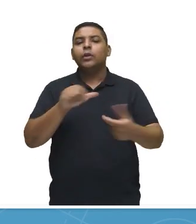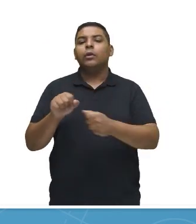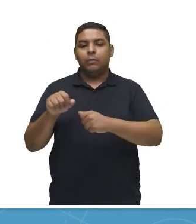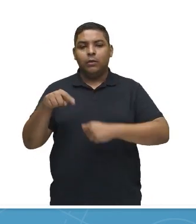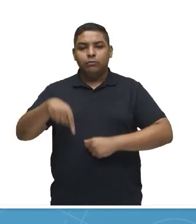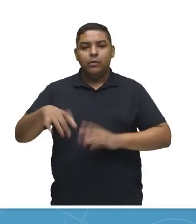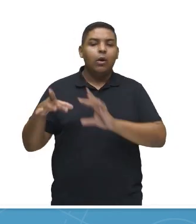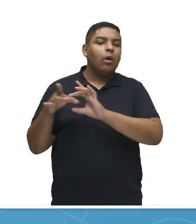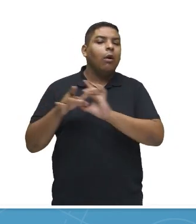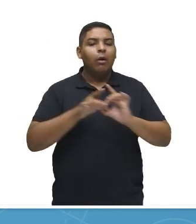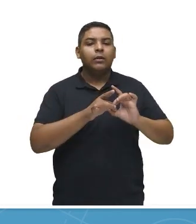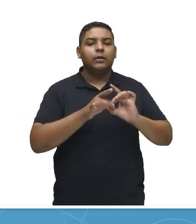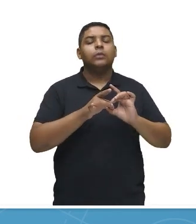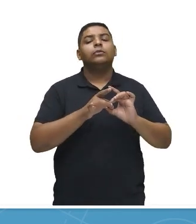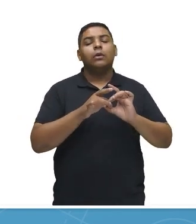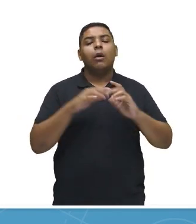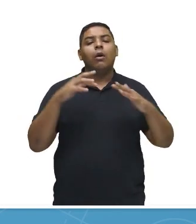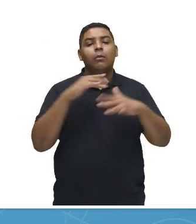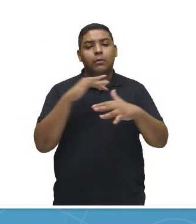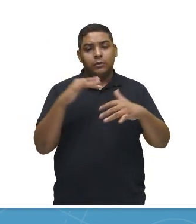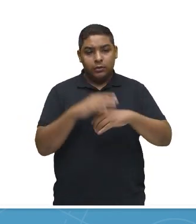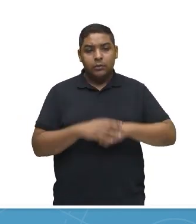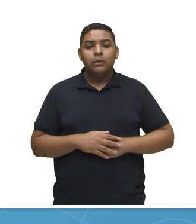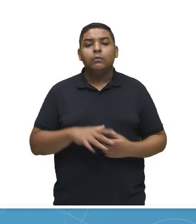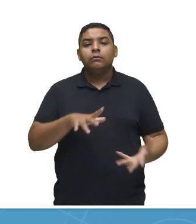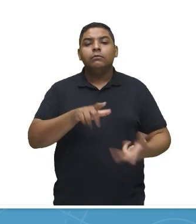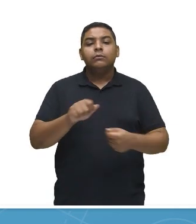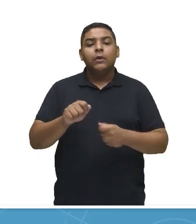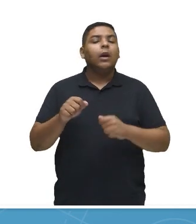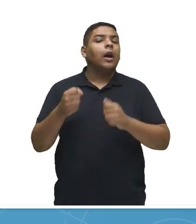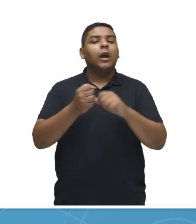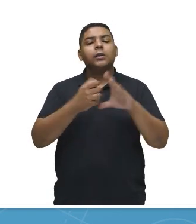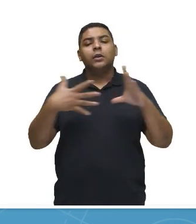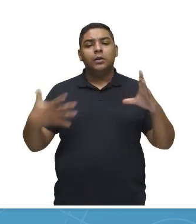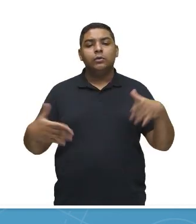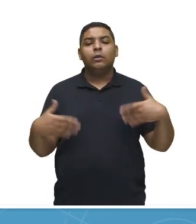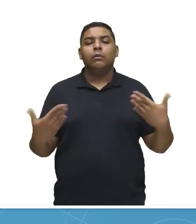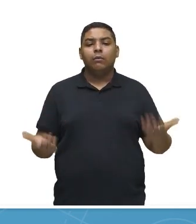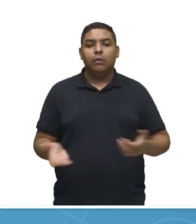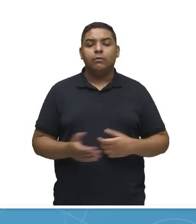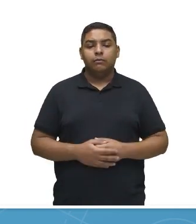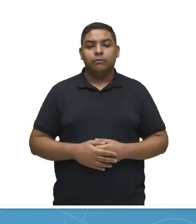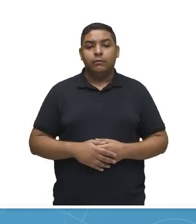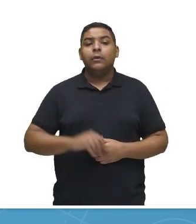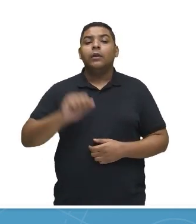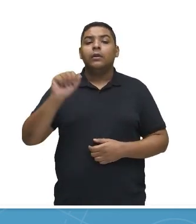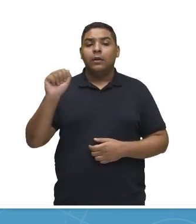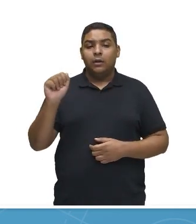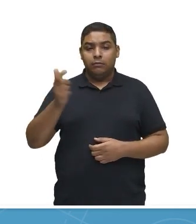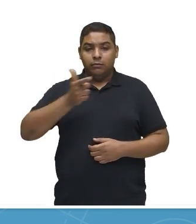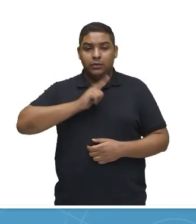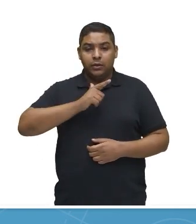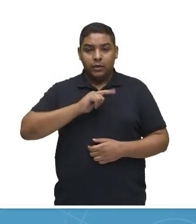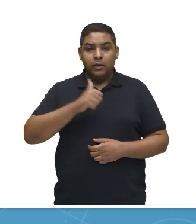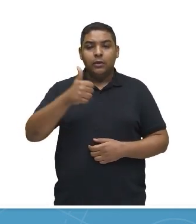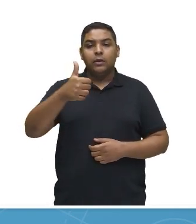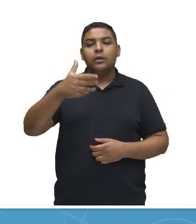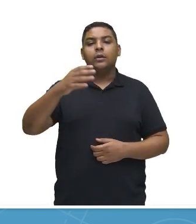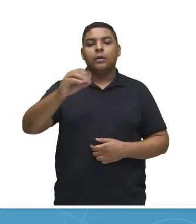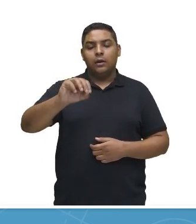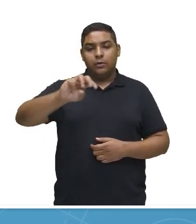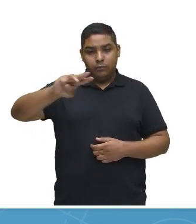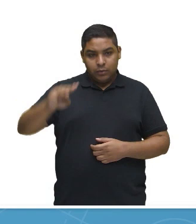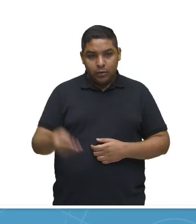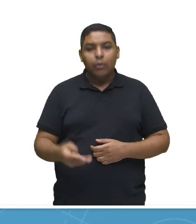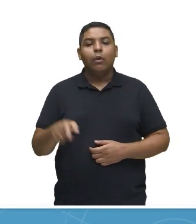contexto da urbanização mundial, são caracterizadas por... Letra A, possuírem mais de 10 milhões de habitantes. Letra B,